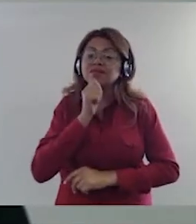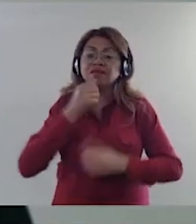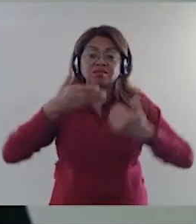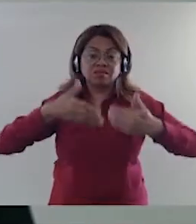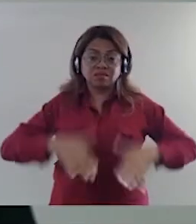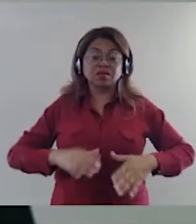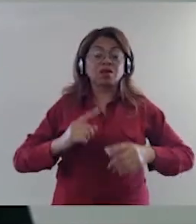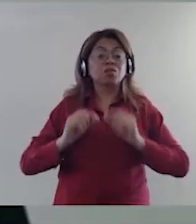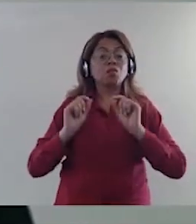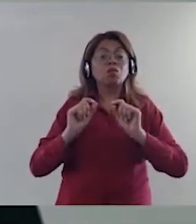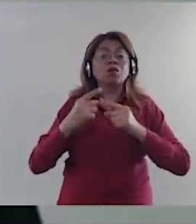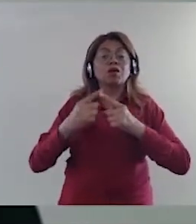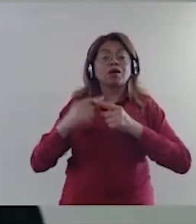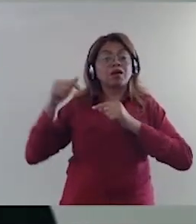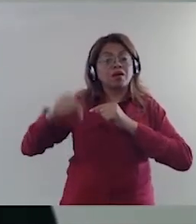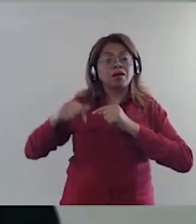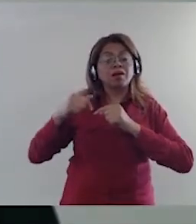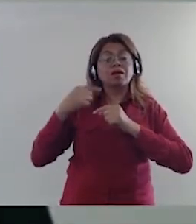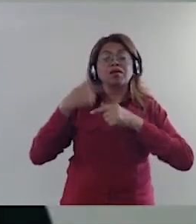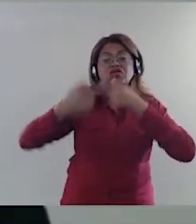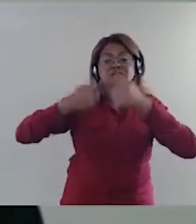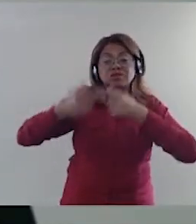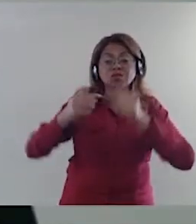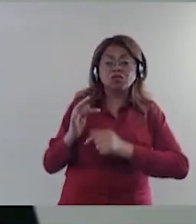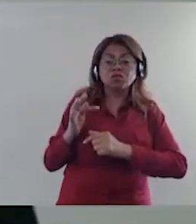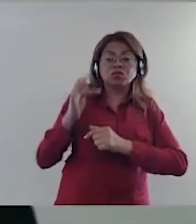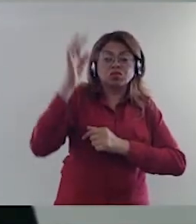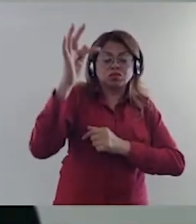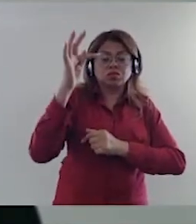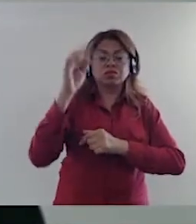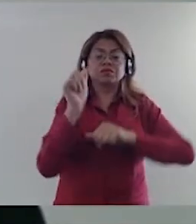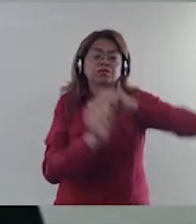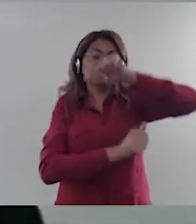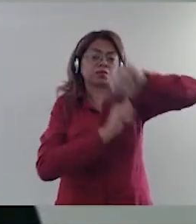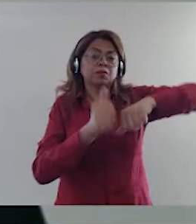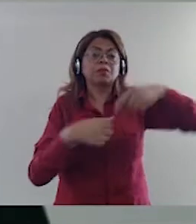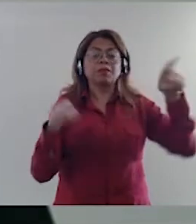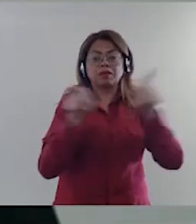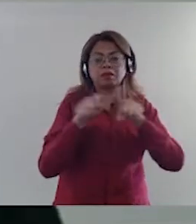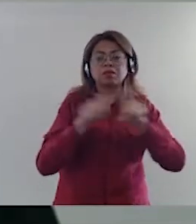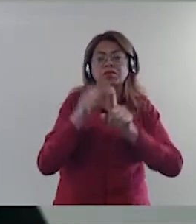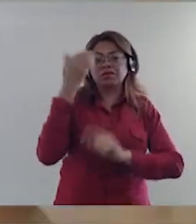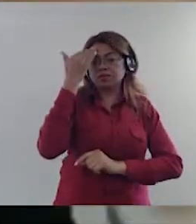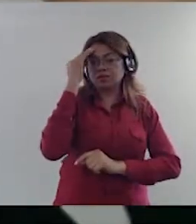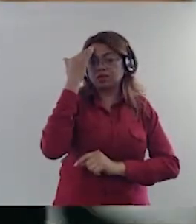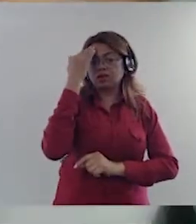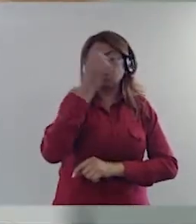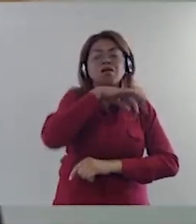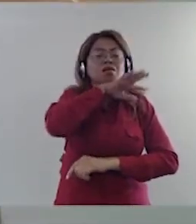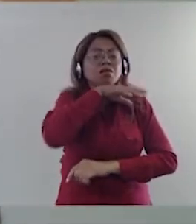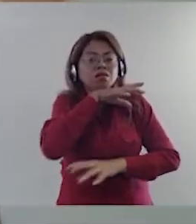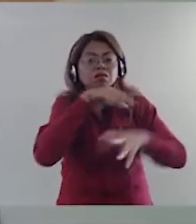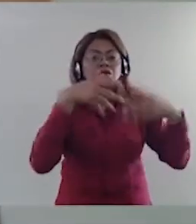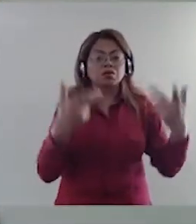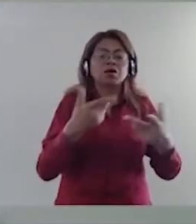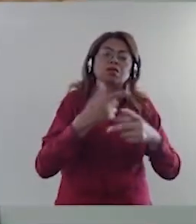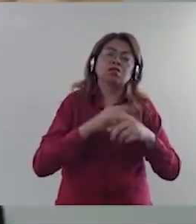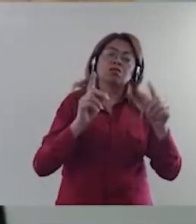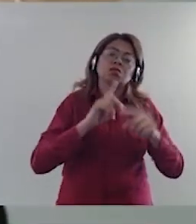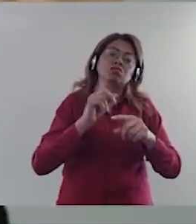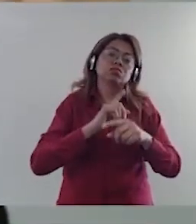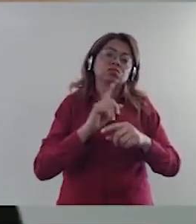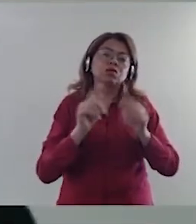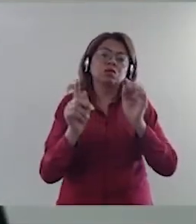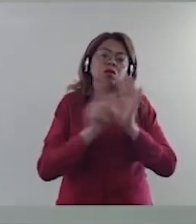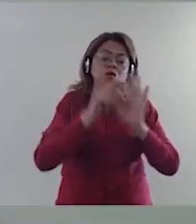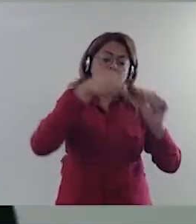futuras gerações. E também essa mudança que está acontecendo com relação ao entendimento de animais, que deixa de ser coisa, os animais deixam de